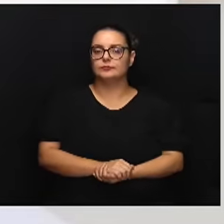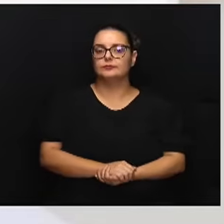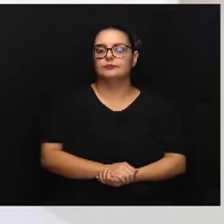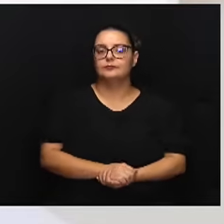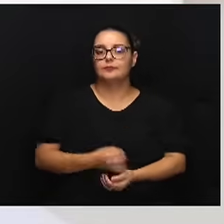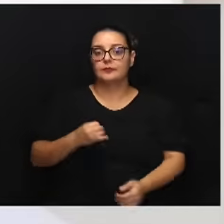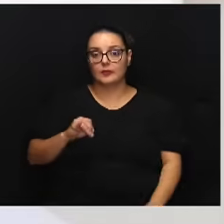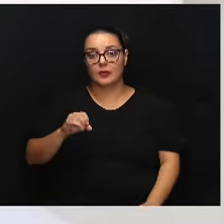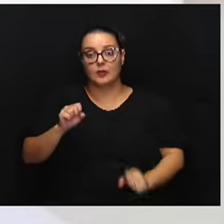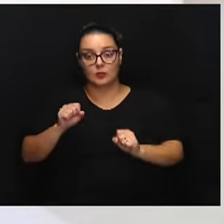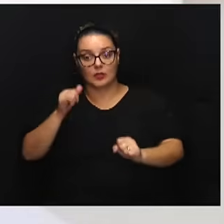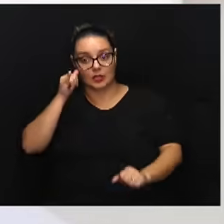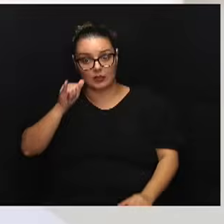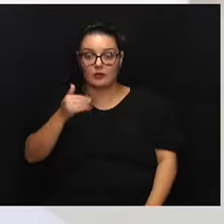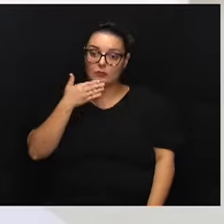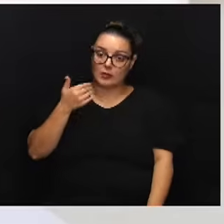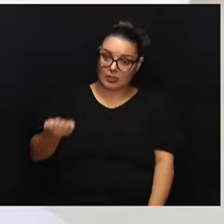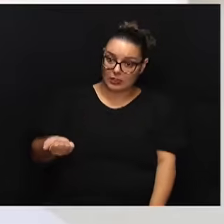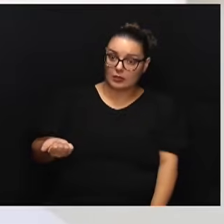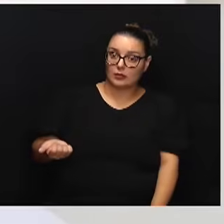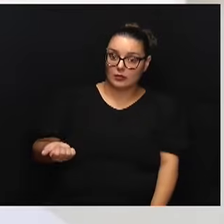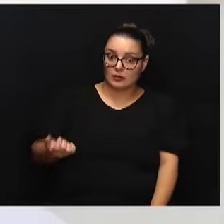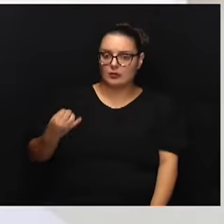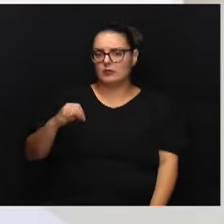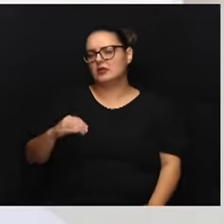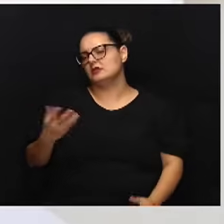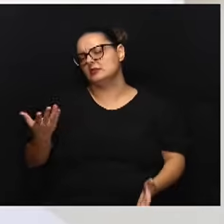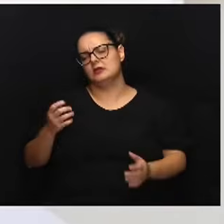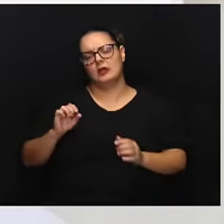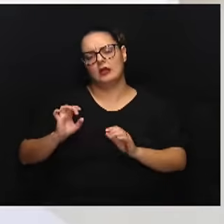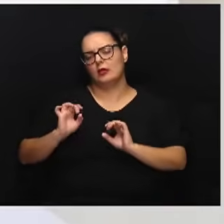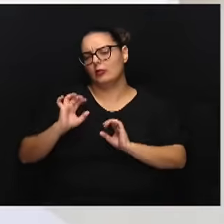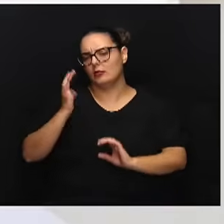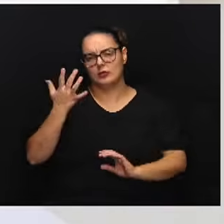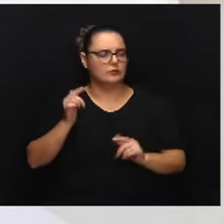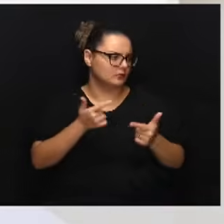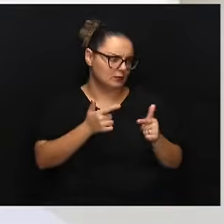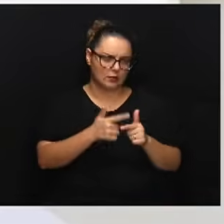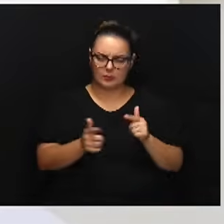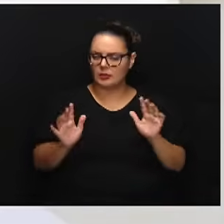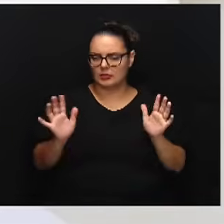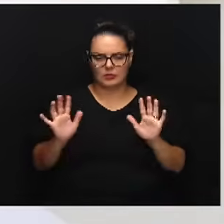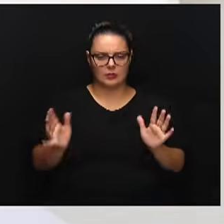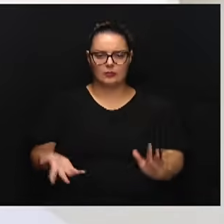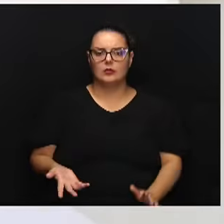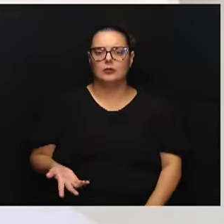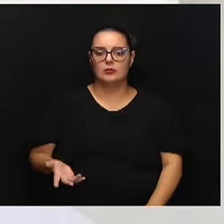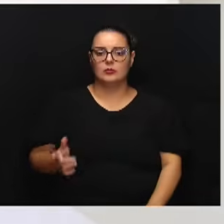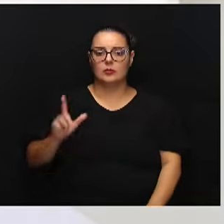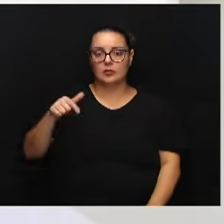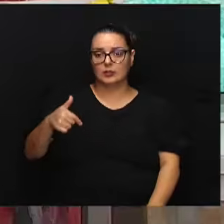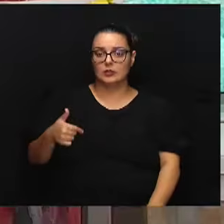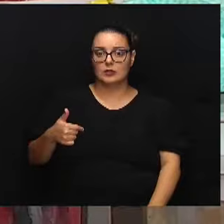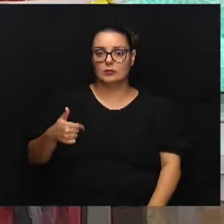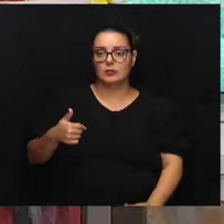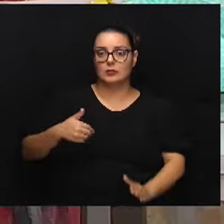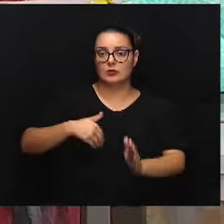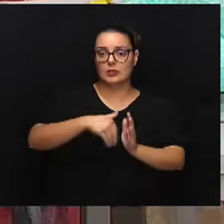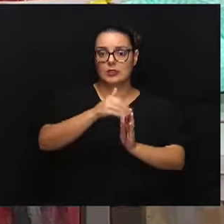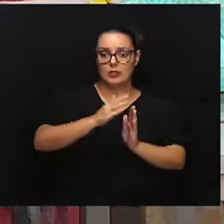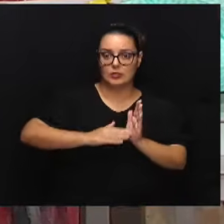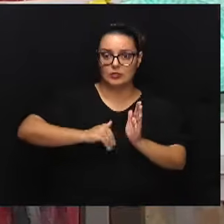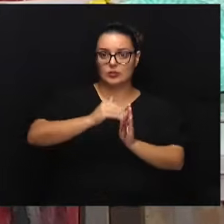o máximo possível, melhor, assim, mas se tocar e acontece... Não tem problema. Não tem problema não, porque depois você vai com um pincelzinho e você